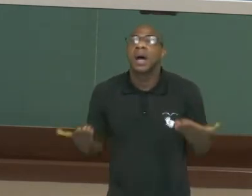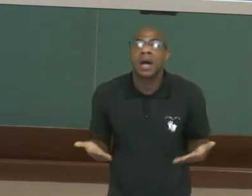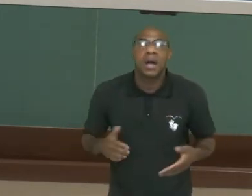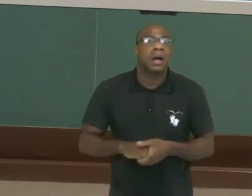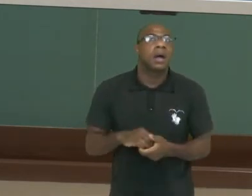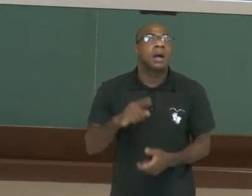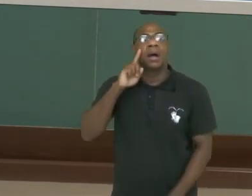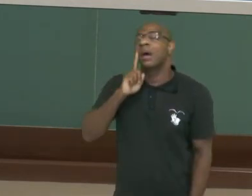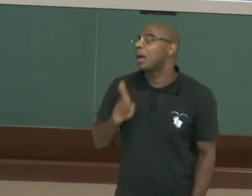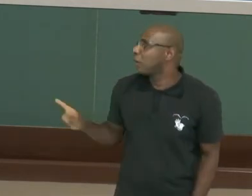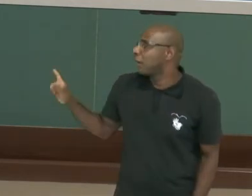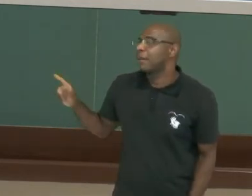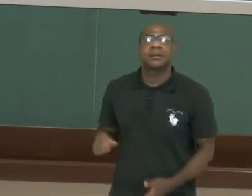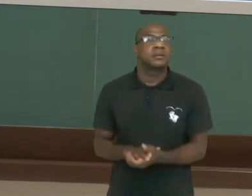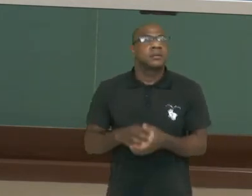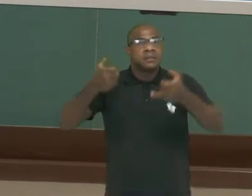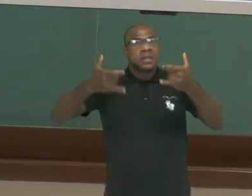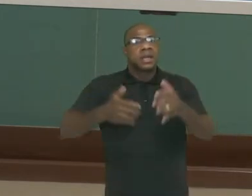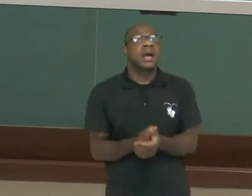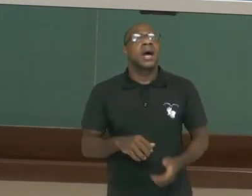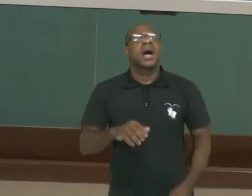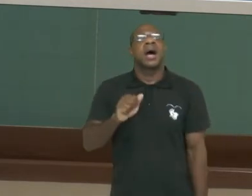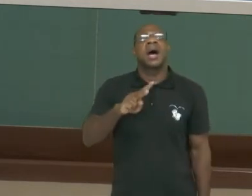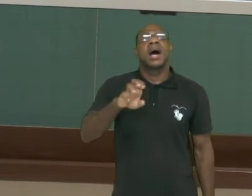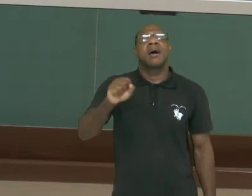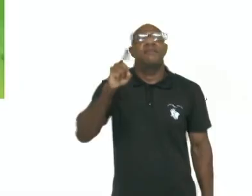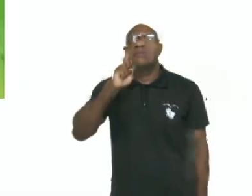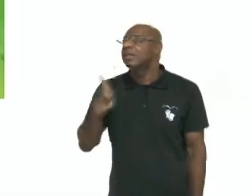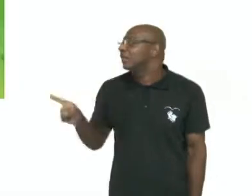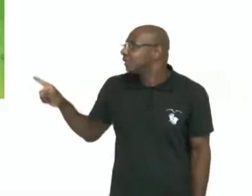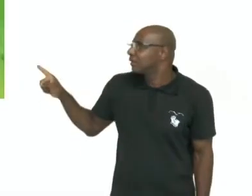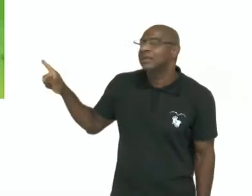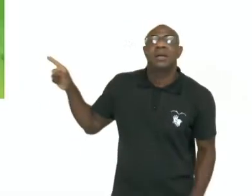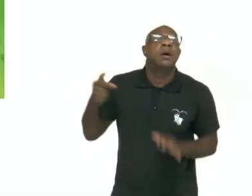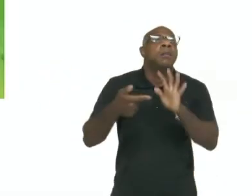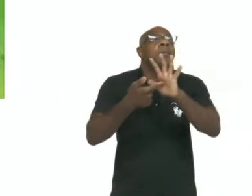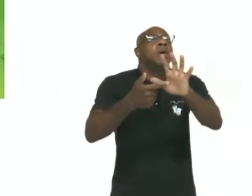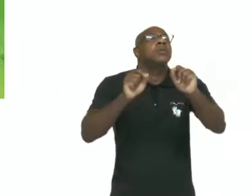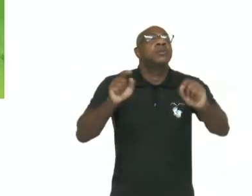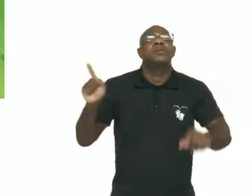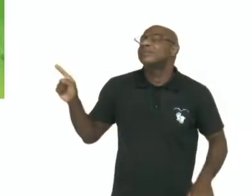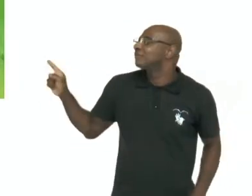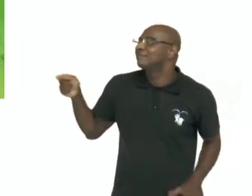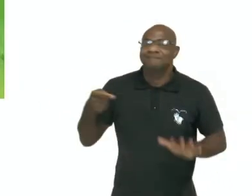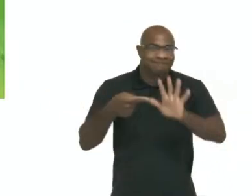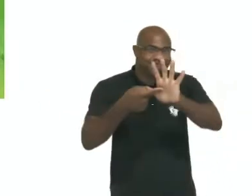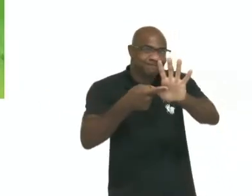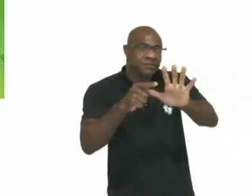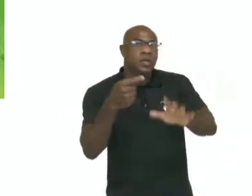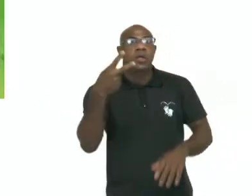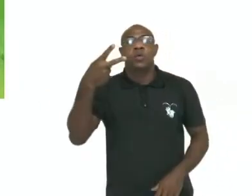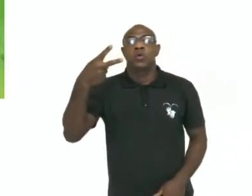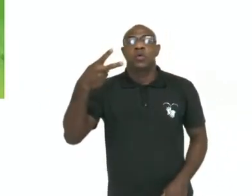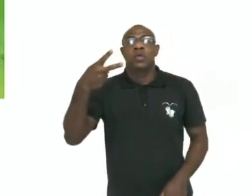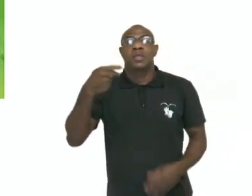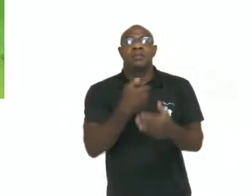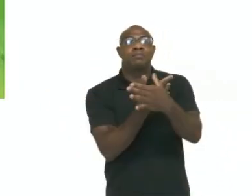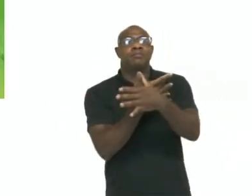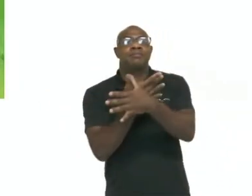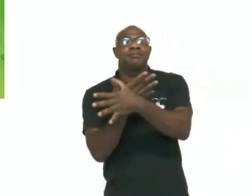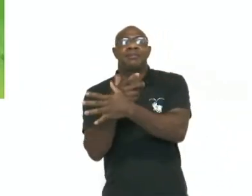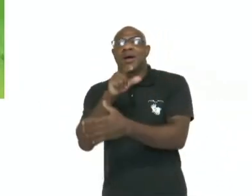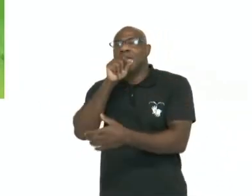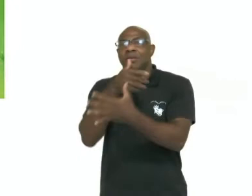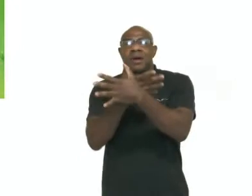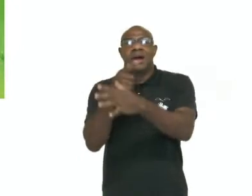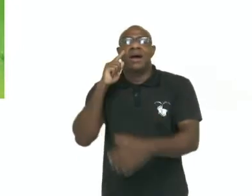ordens, das aves. Olha aqui que coisa mais linda. Apresento para você aqui duas aves representando a primeira,